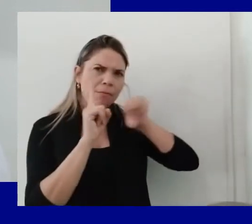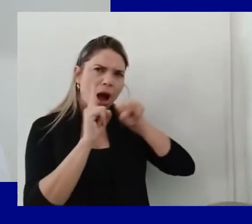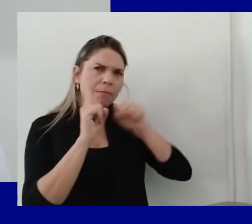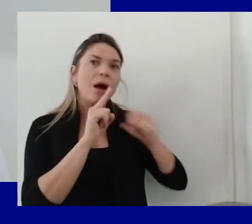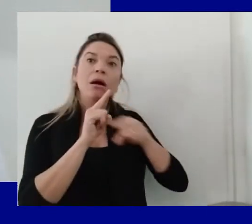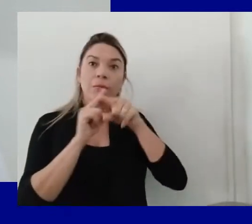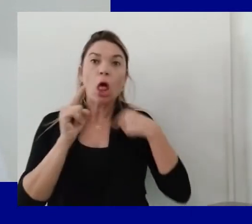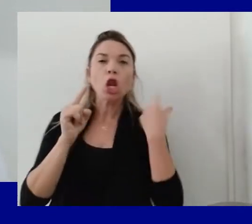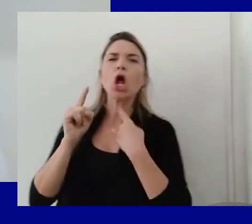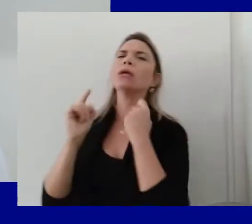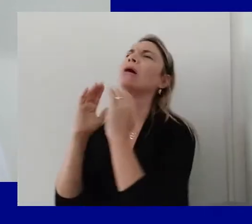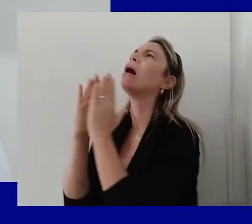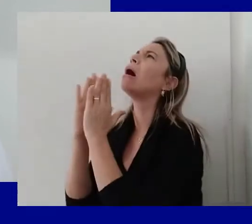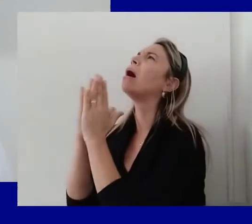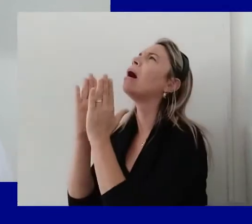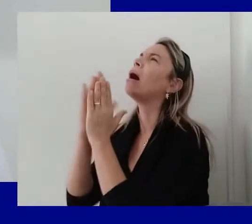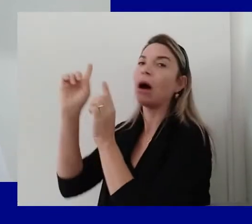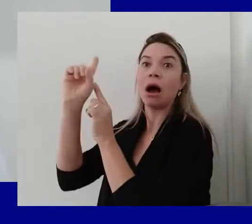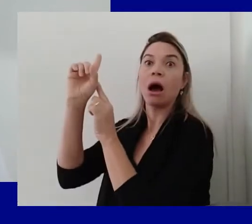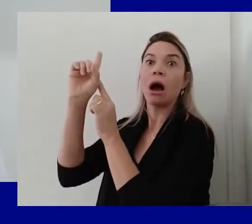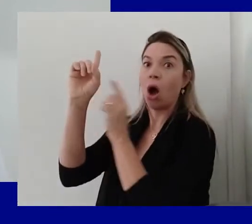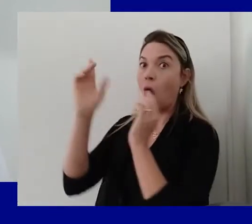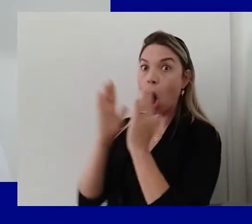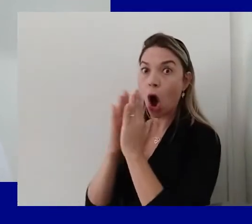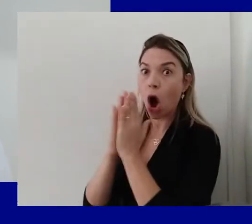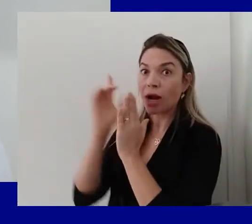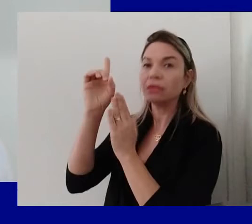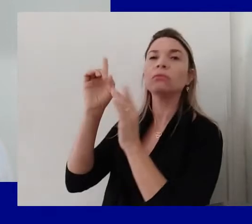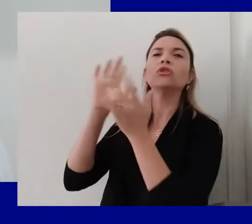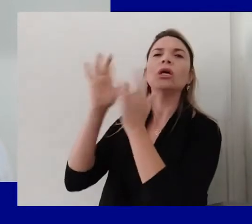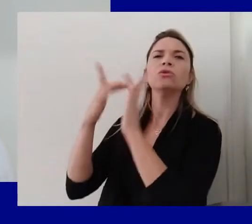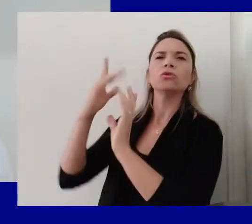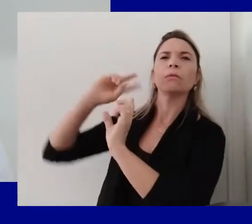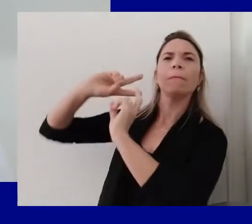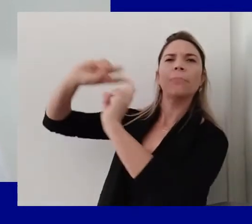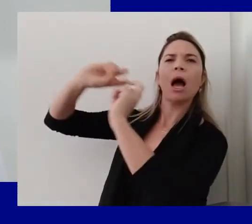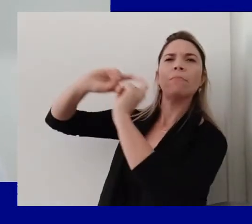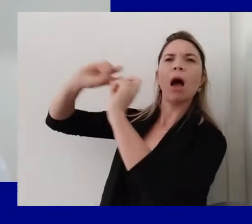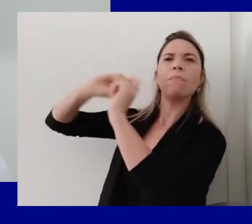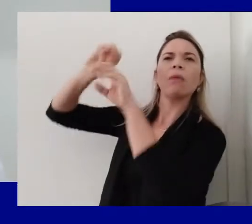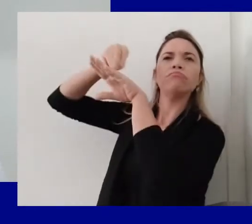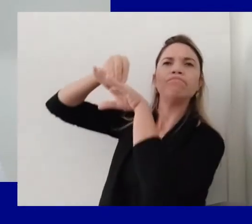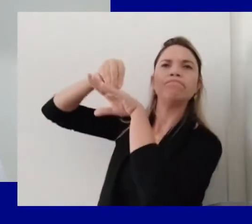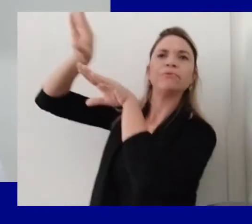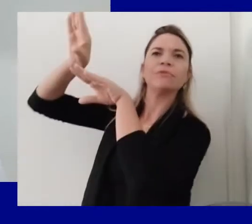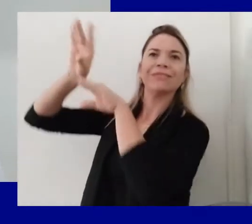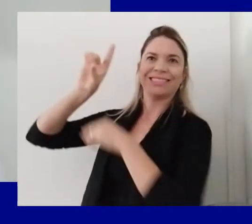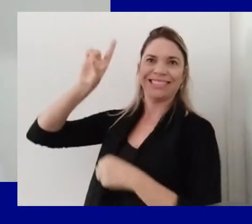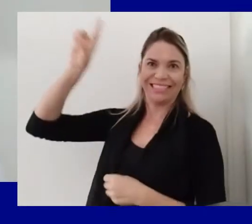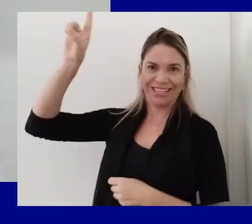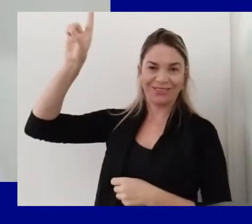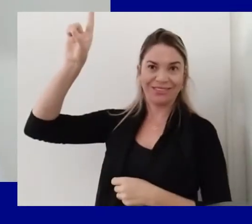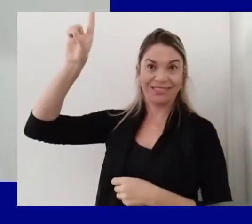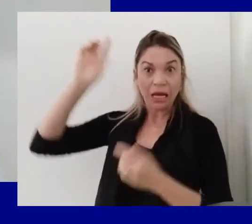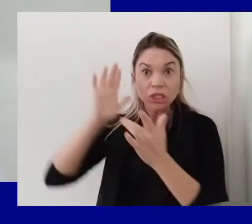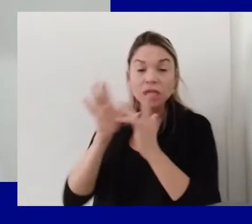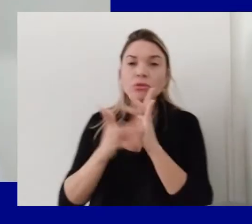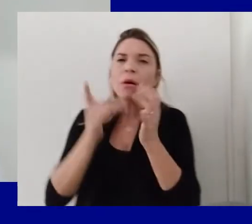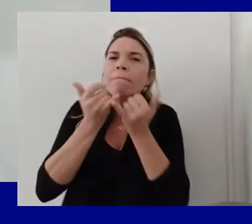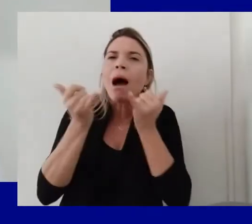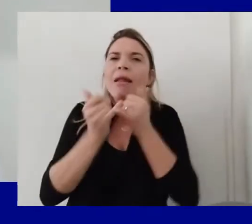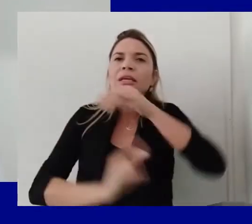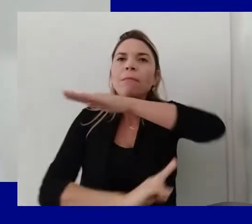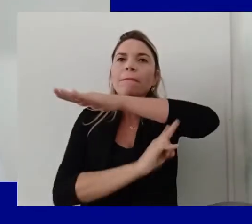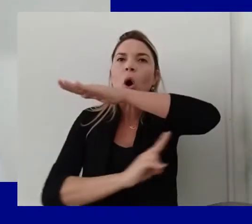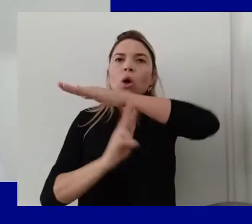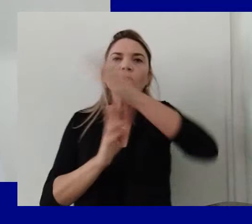sua pessoa, do seu caráter, da sua autoridade, que nós devemos orar. É claro que não devemos usar o